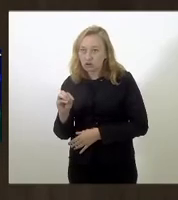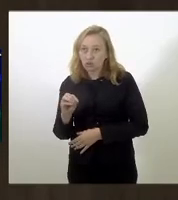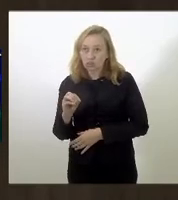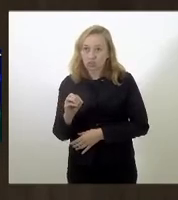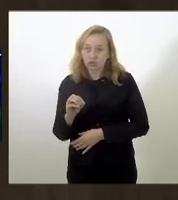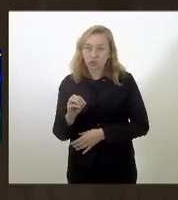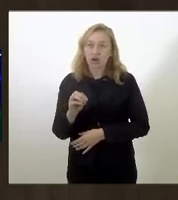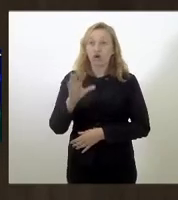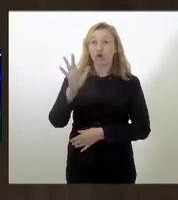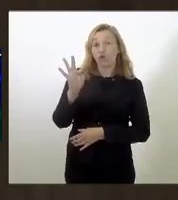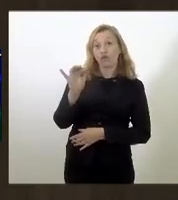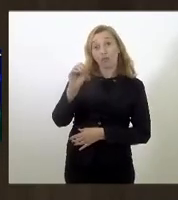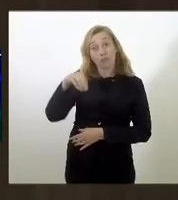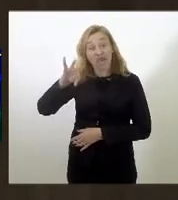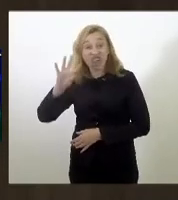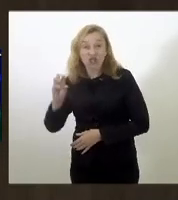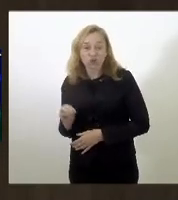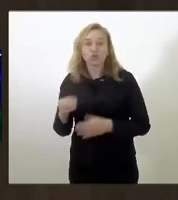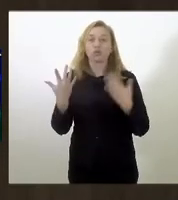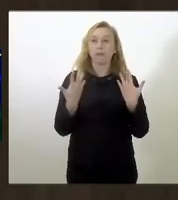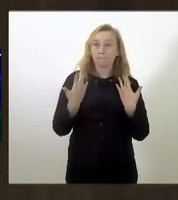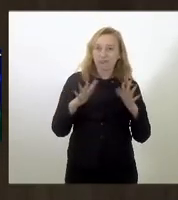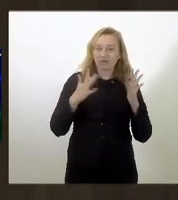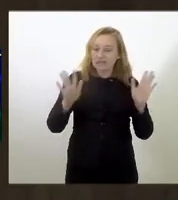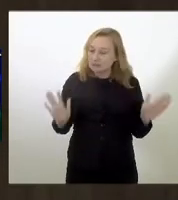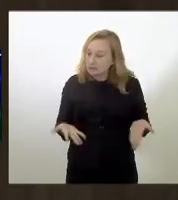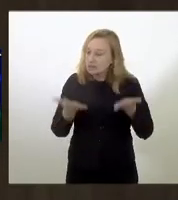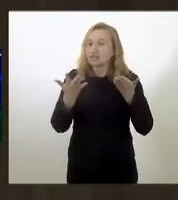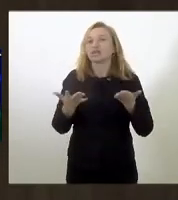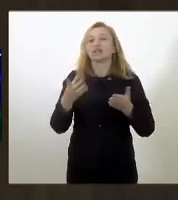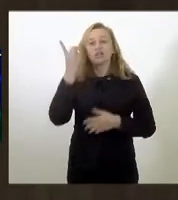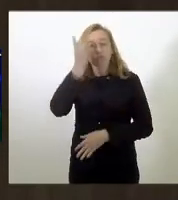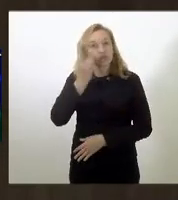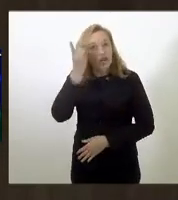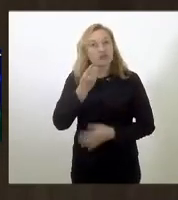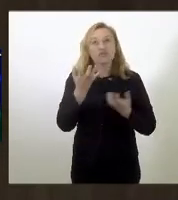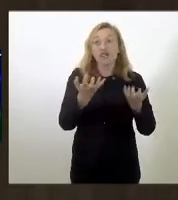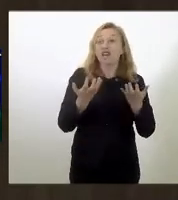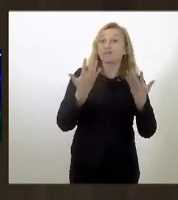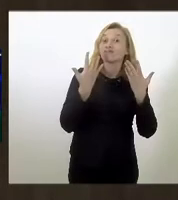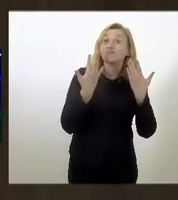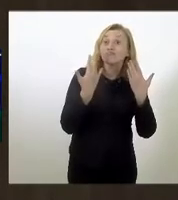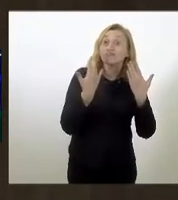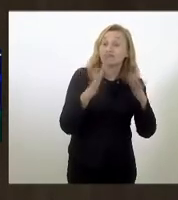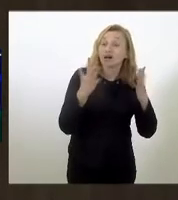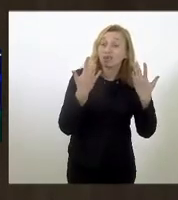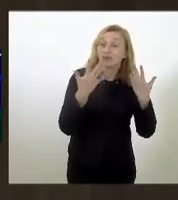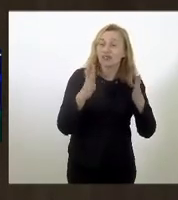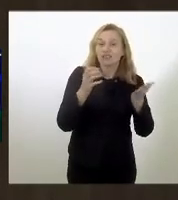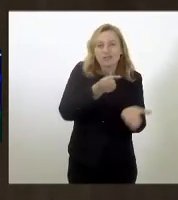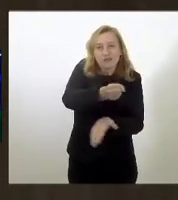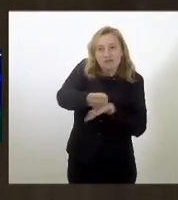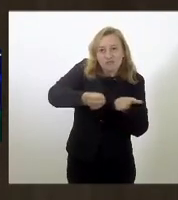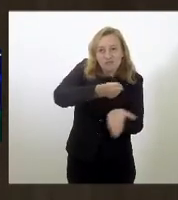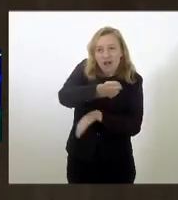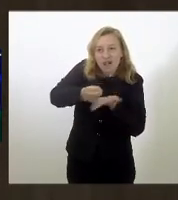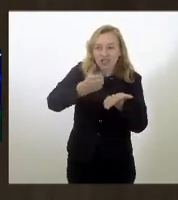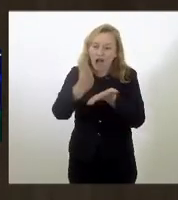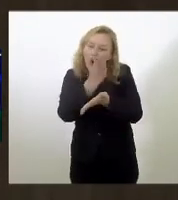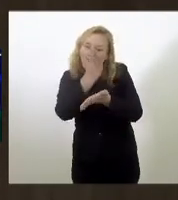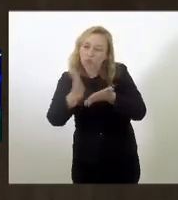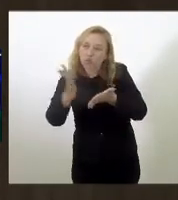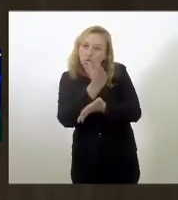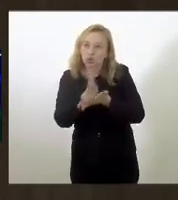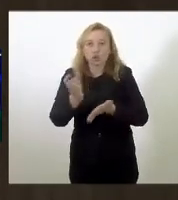de Fomento. E, ao saudar a iniciativa do deputado, eu quero saudar, tomando como base alguns